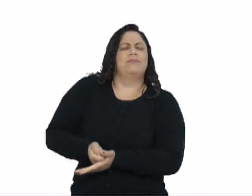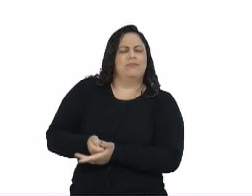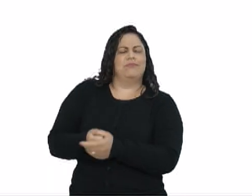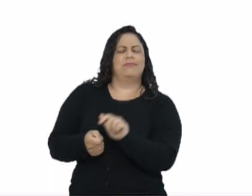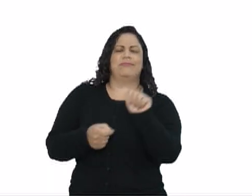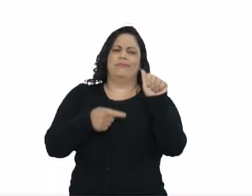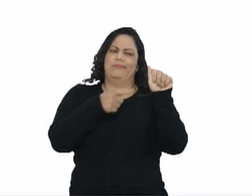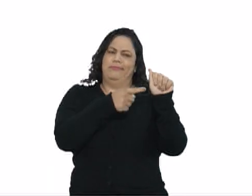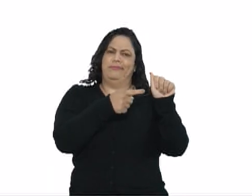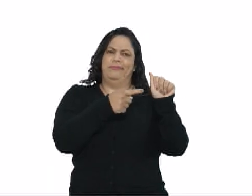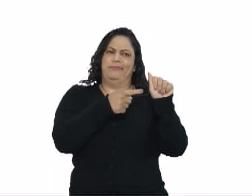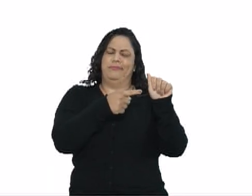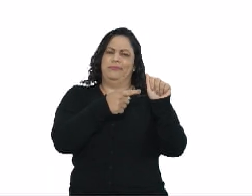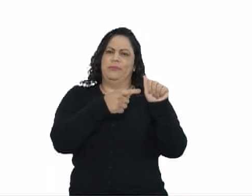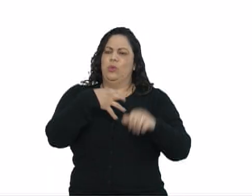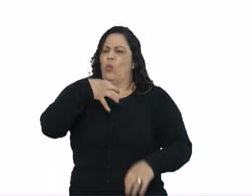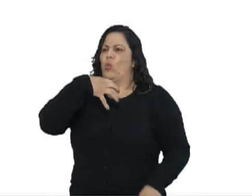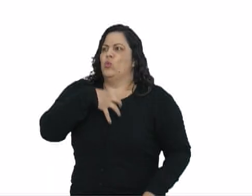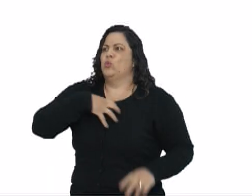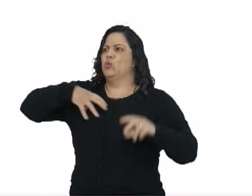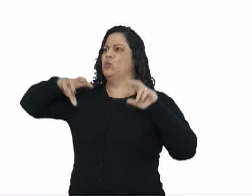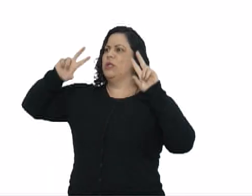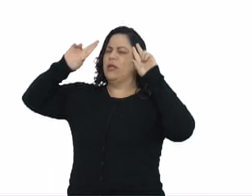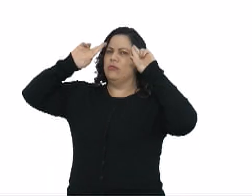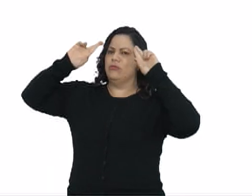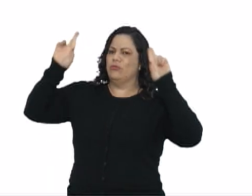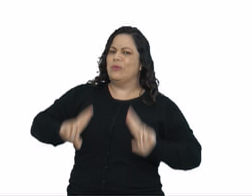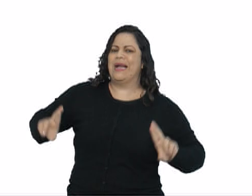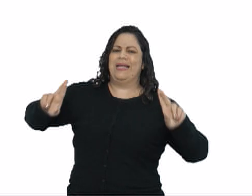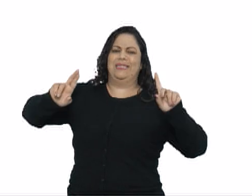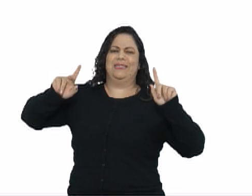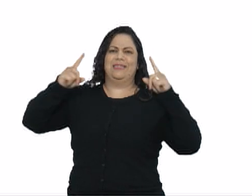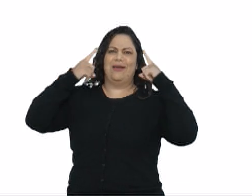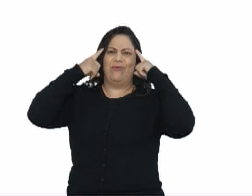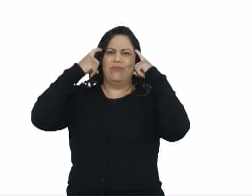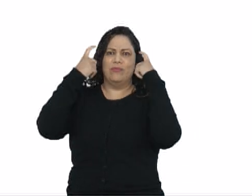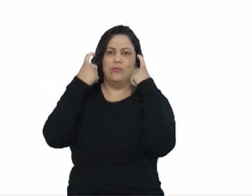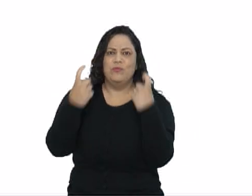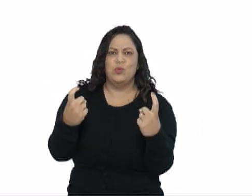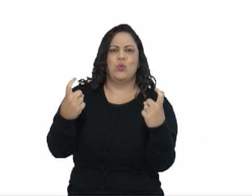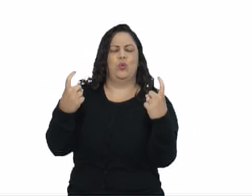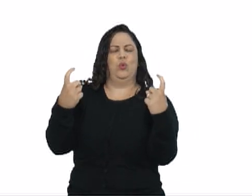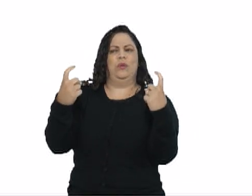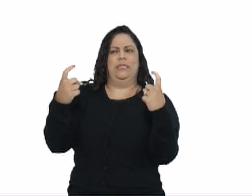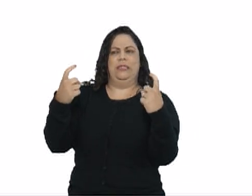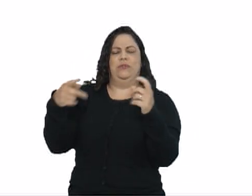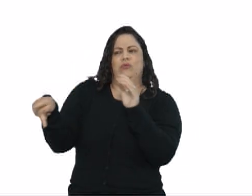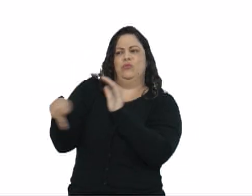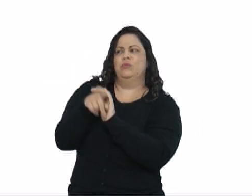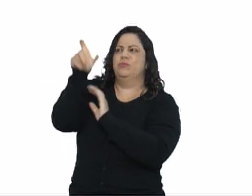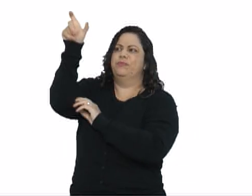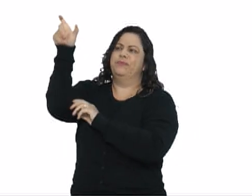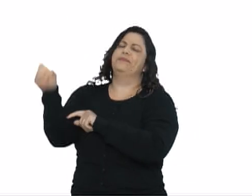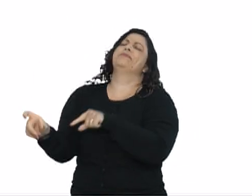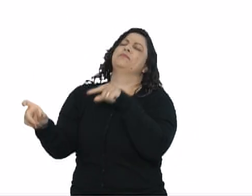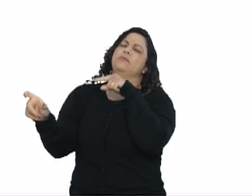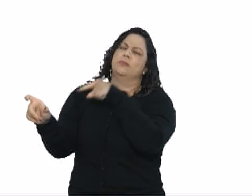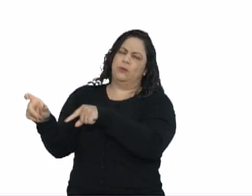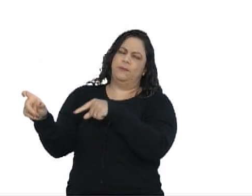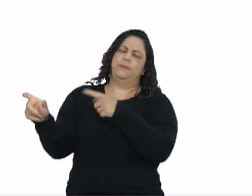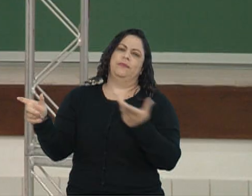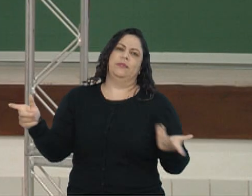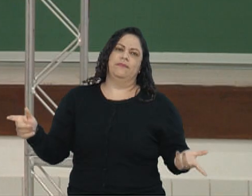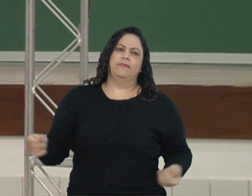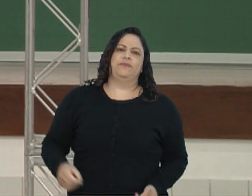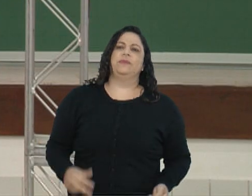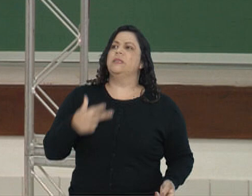forma violenta, né, típica dos totalitaristas, e radical, também típica, com que enfrentava os opositores ao regime. Não